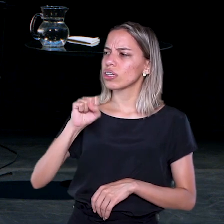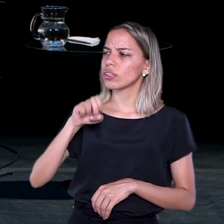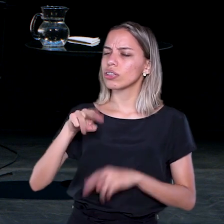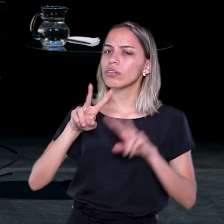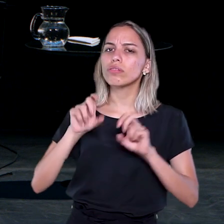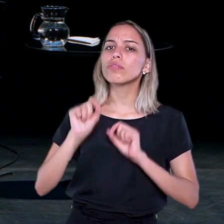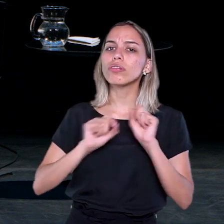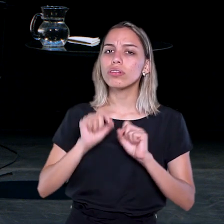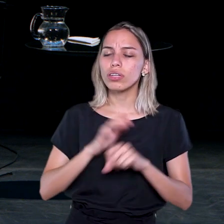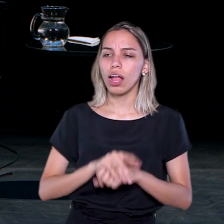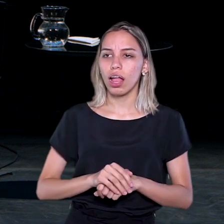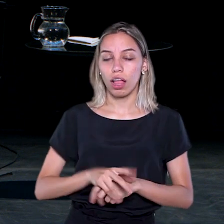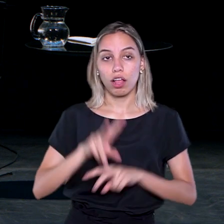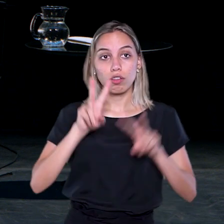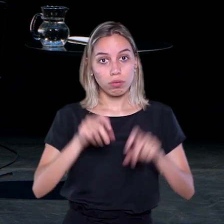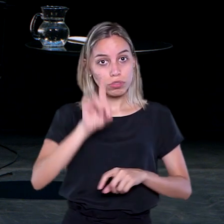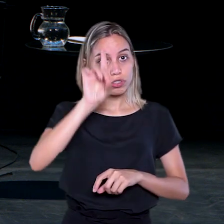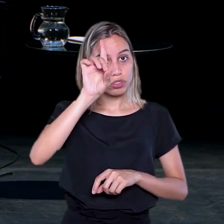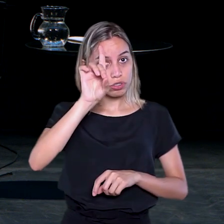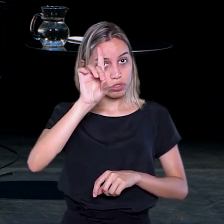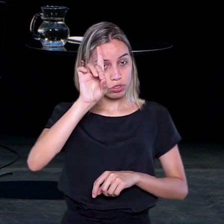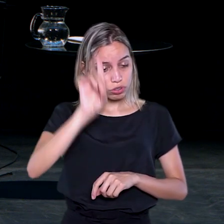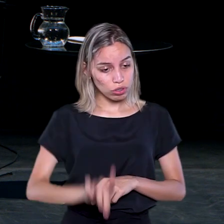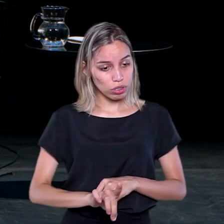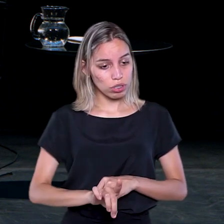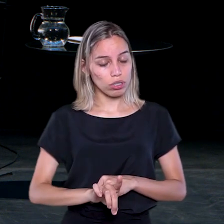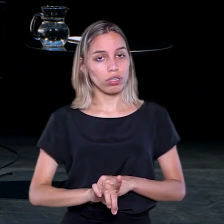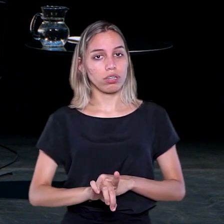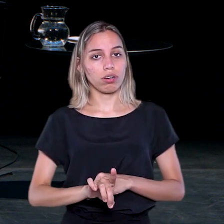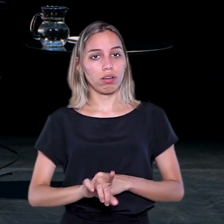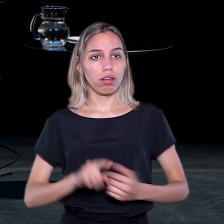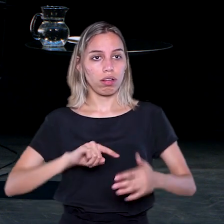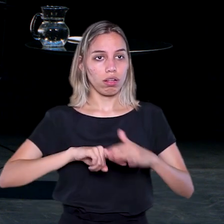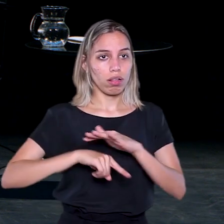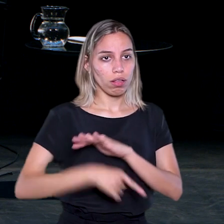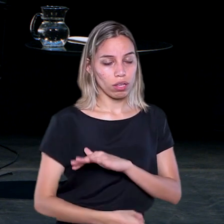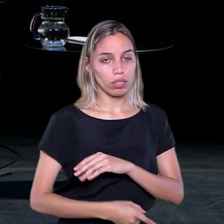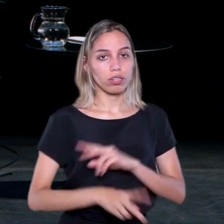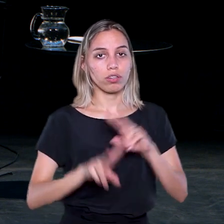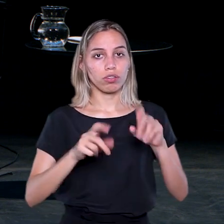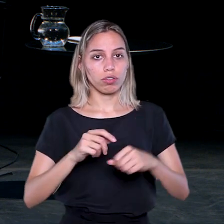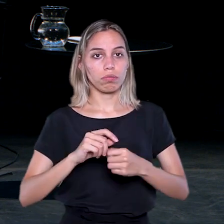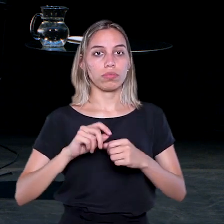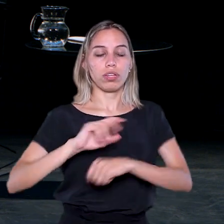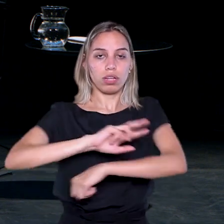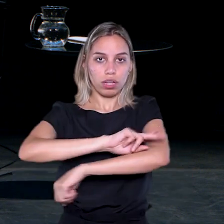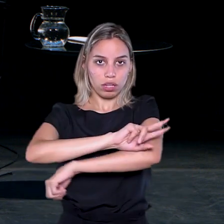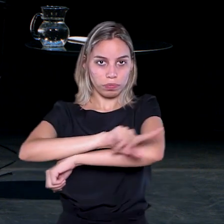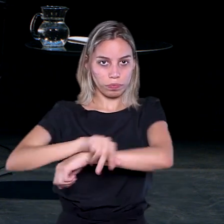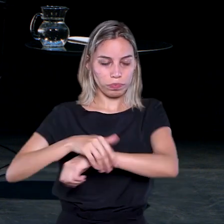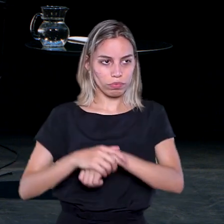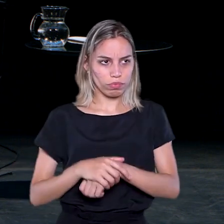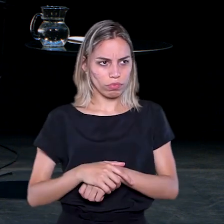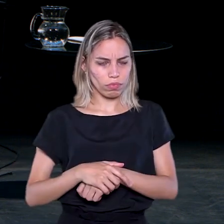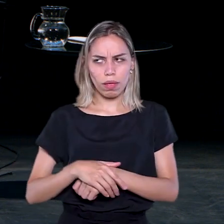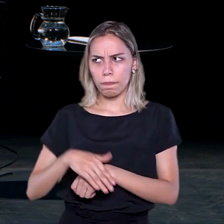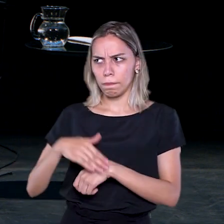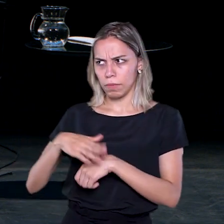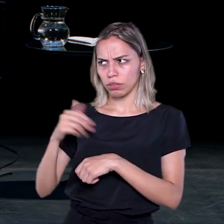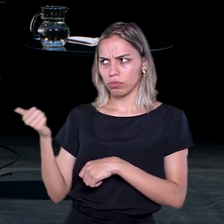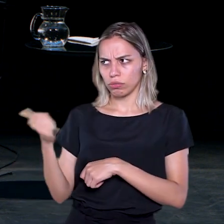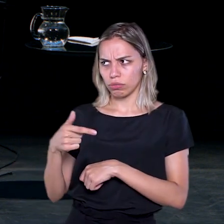interromper. A tese sobre o direito fundamental à igualdade racial. Então a tese é mais abrangente do que o foco da cota. Exato, mas tem